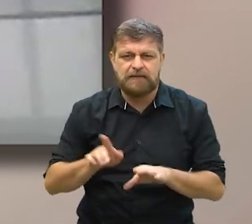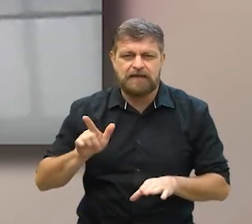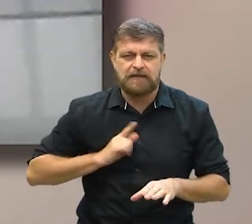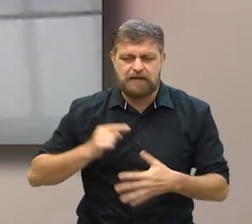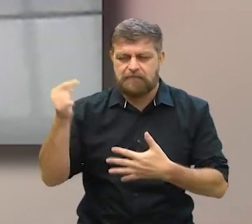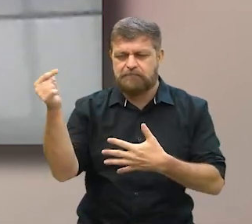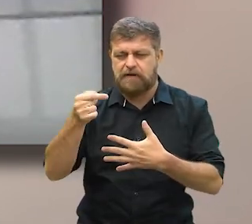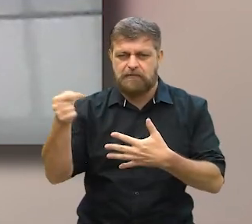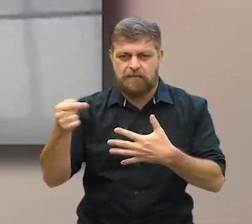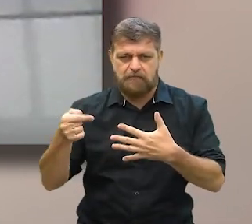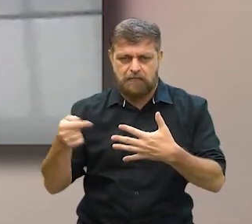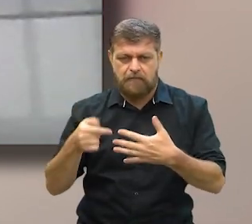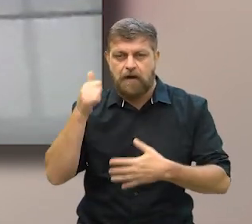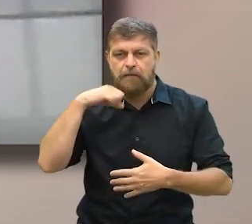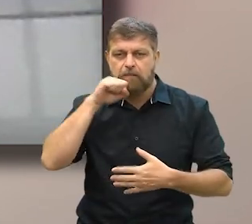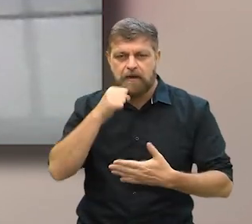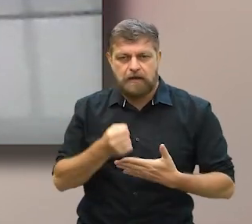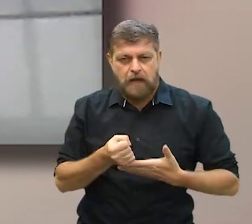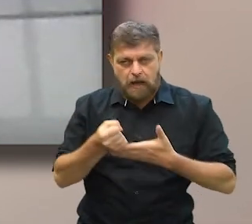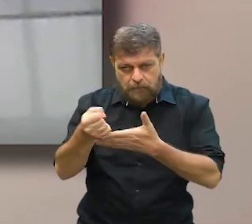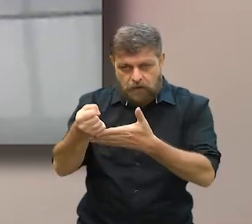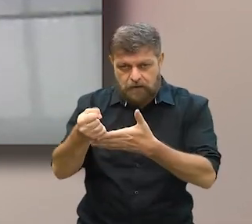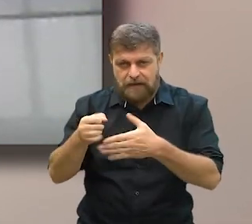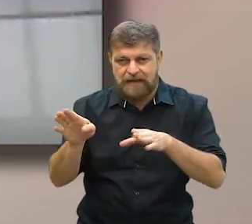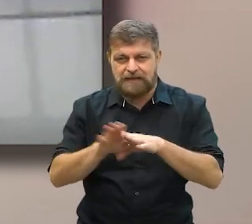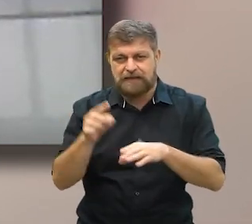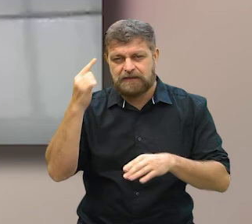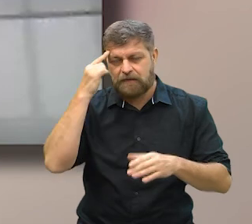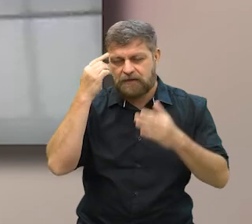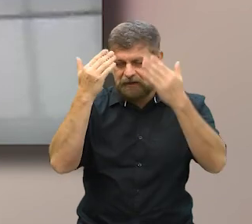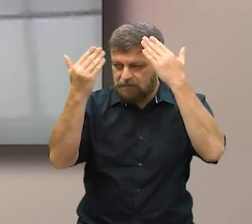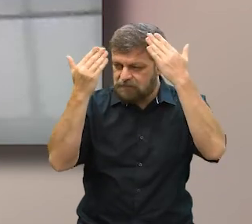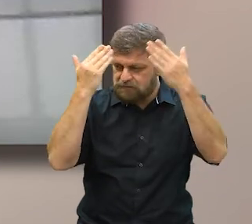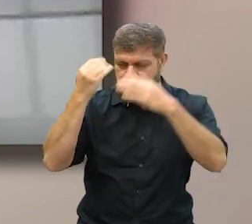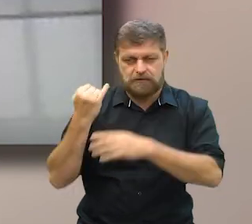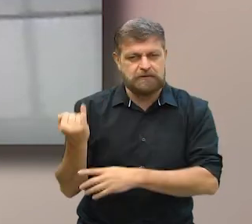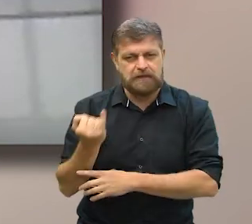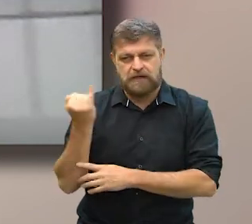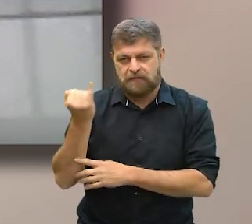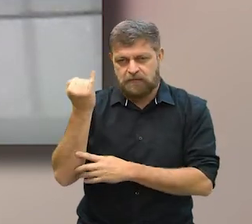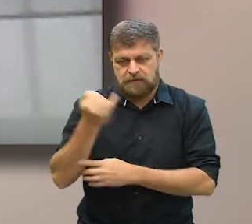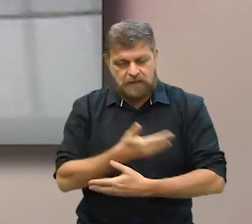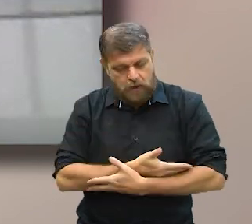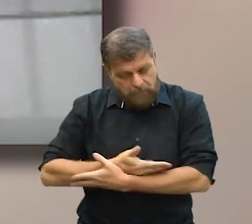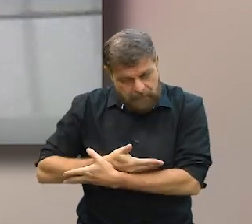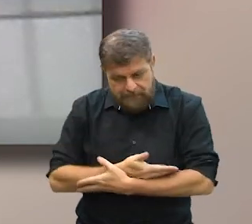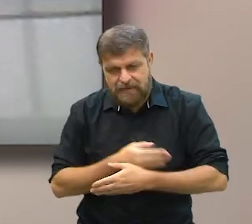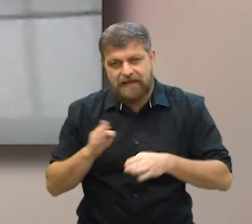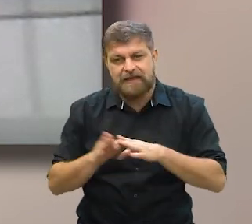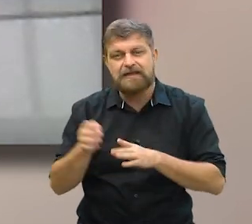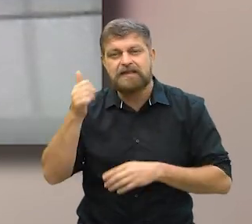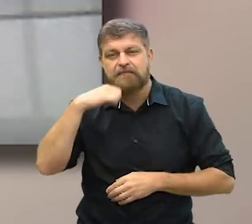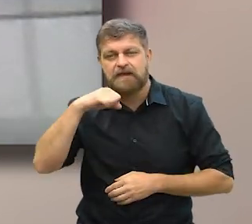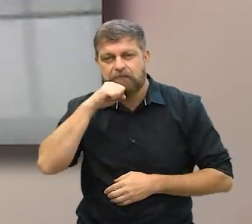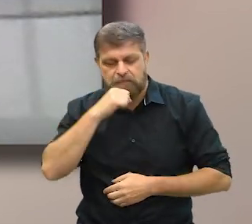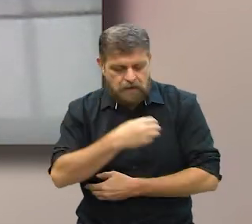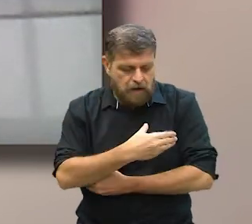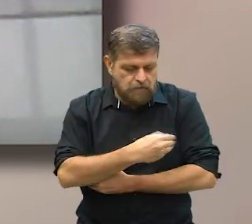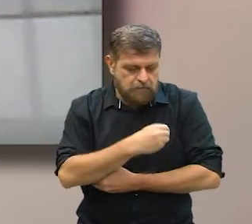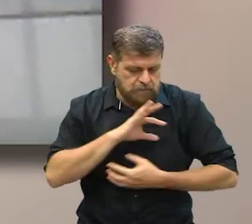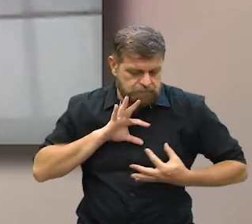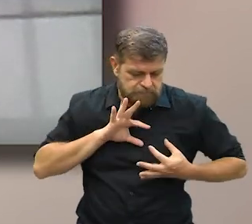tem outros benefícios também para a mãe. E a questão psicológica é importantíssima, tanto para o bebê como para a mãe. O